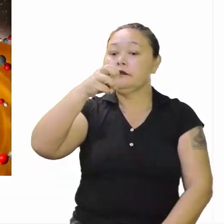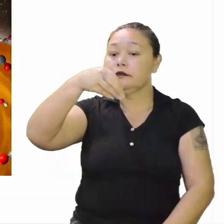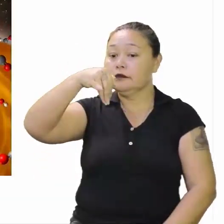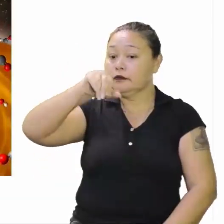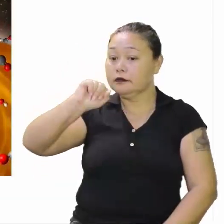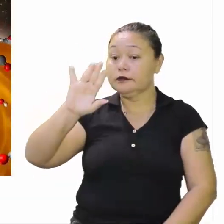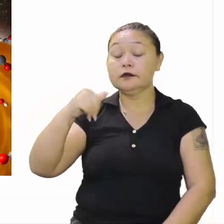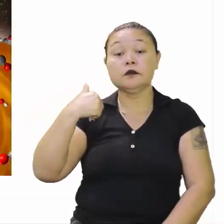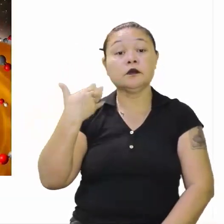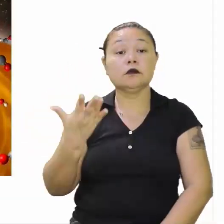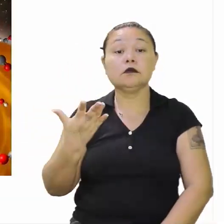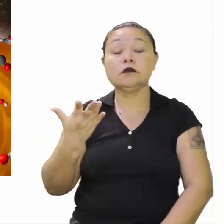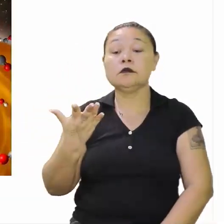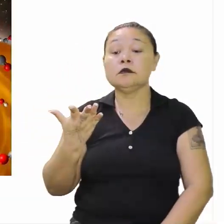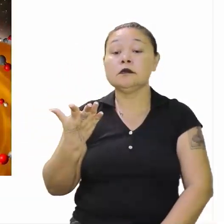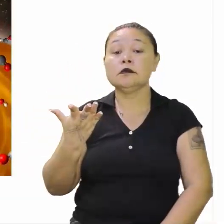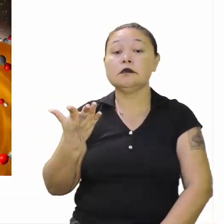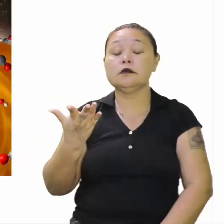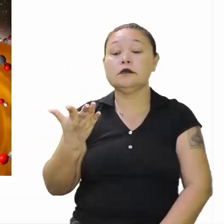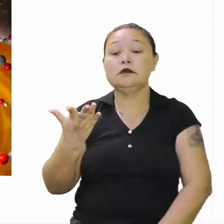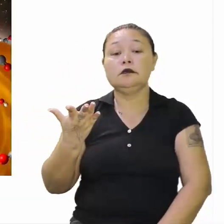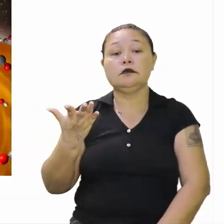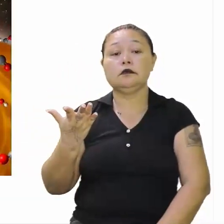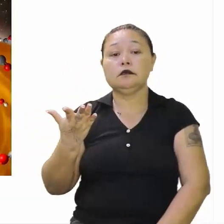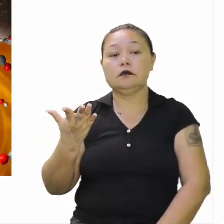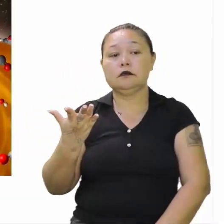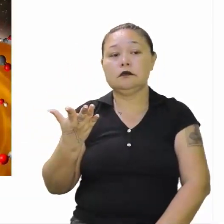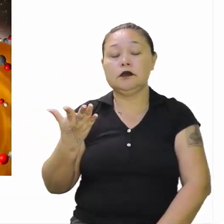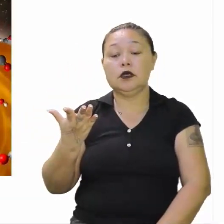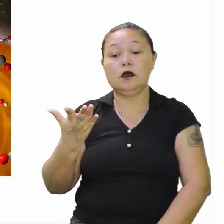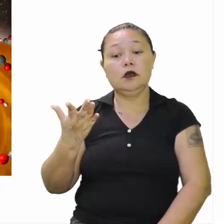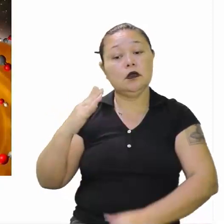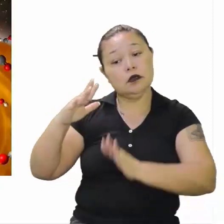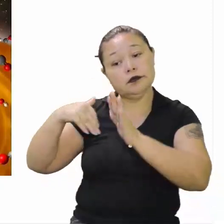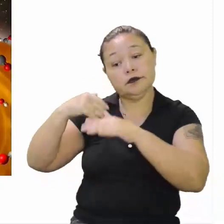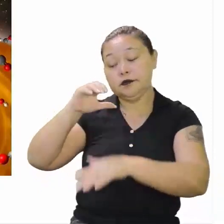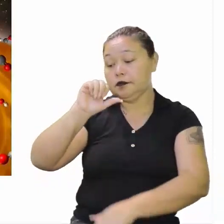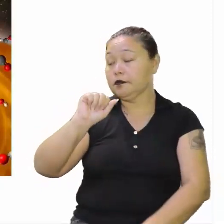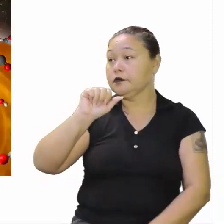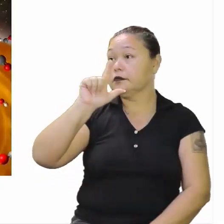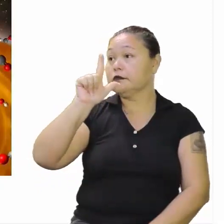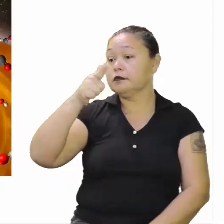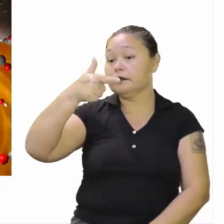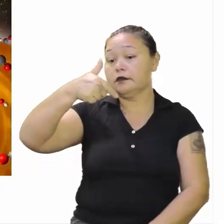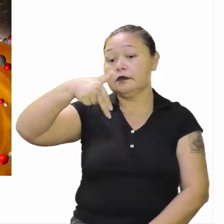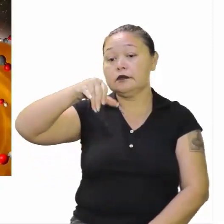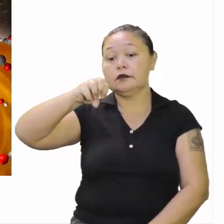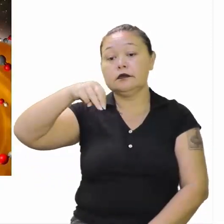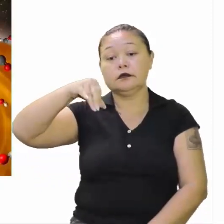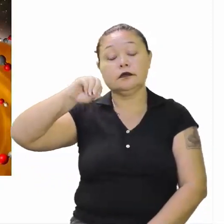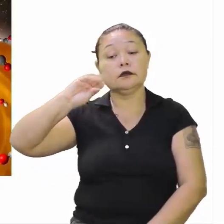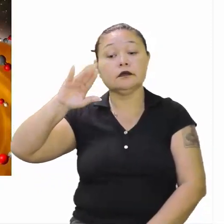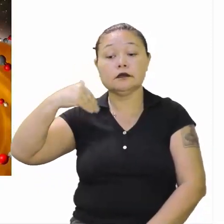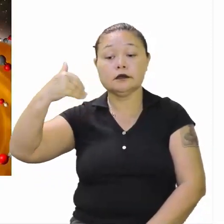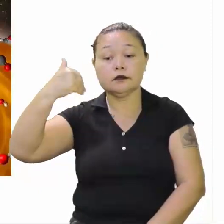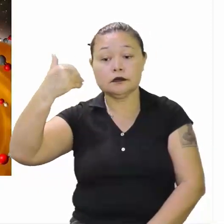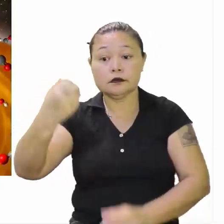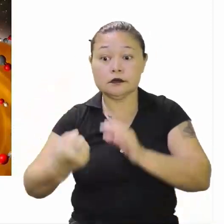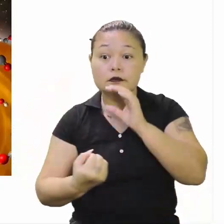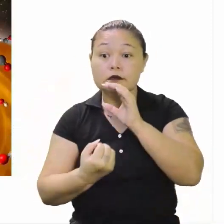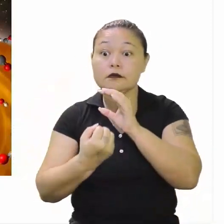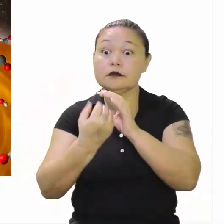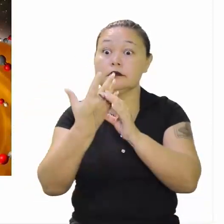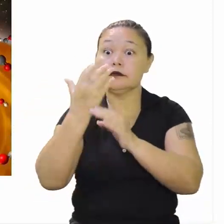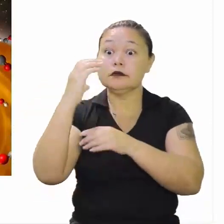E sobre a alquimia, né, nós chegamos na química, onde diz que a